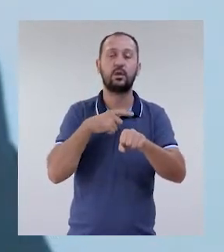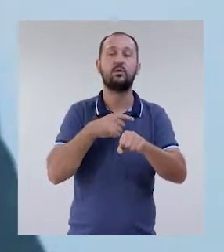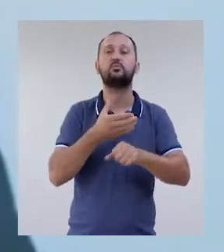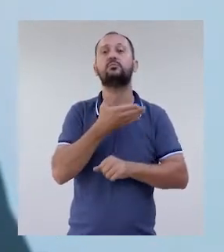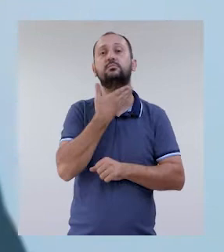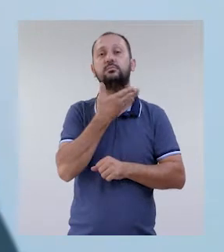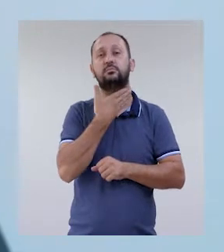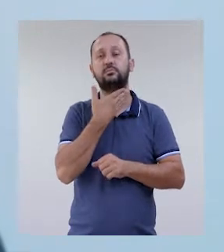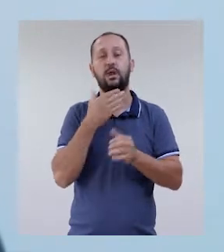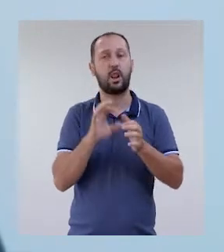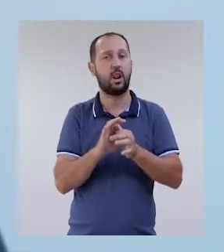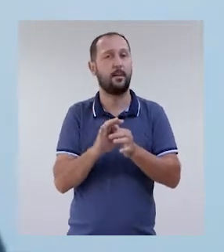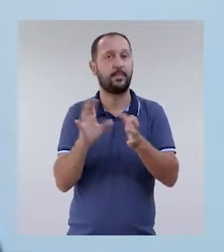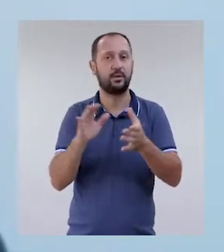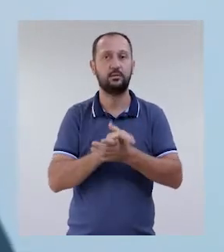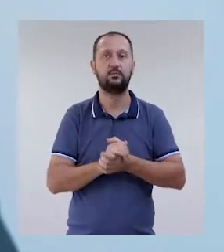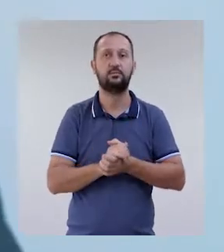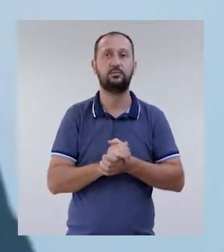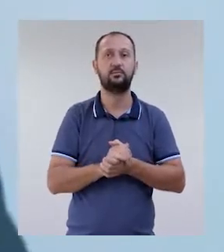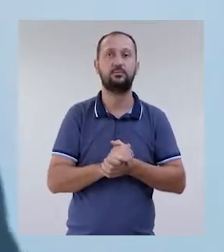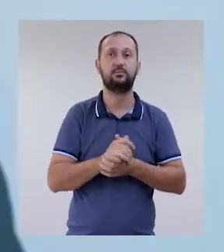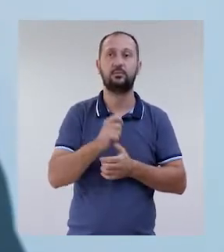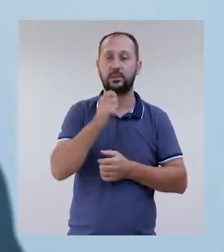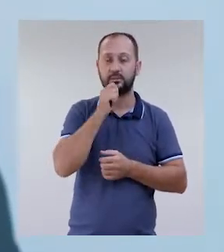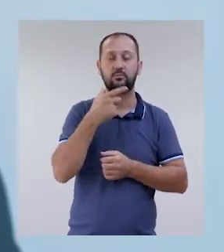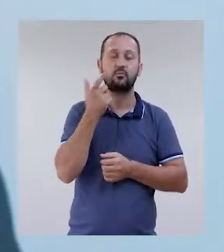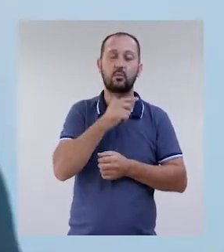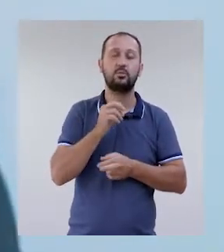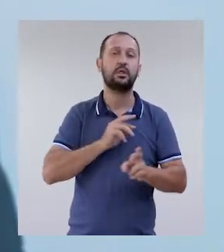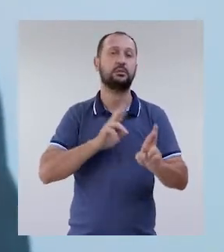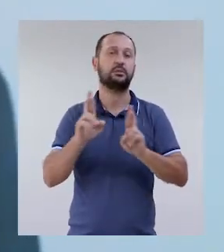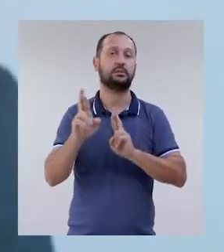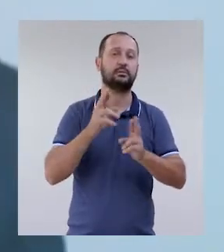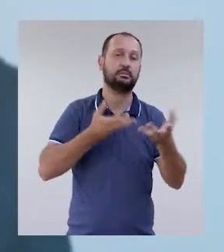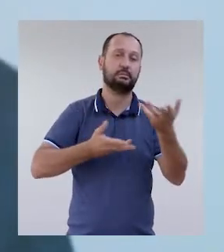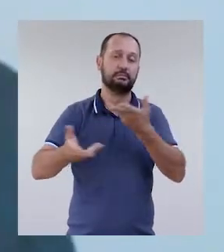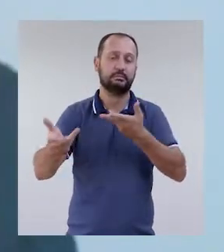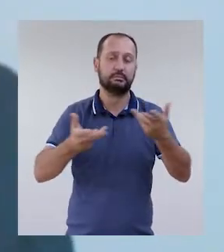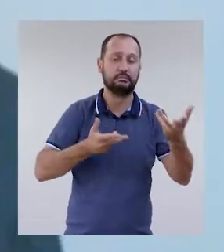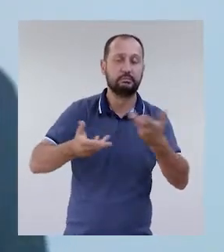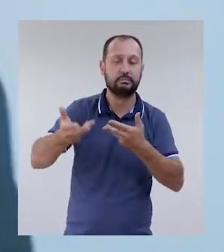chat que é disponível, ainda há forma de interação. Então,